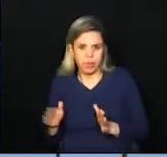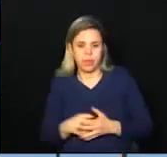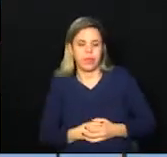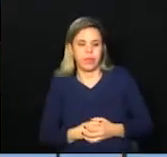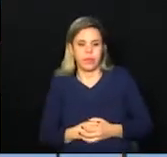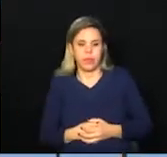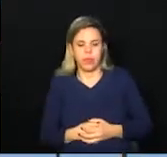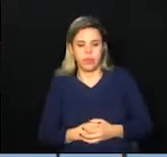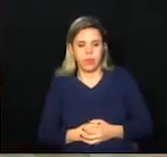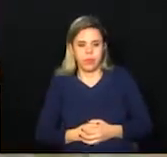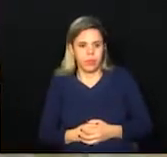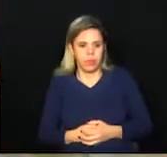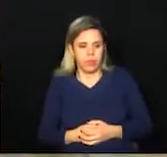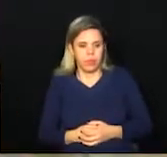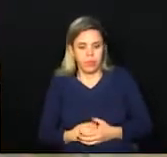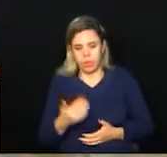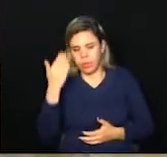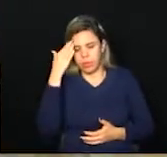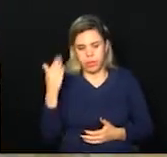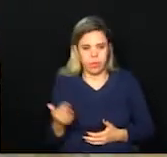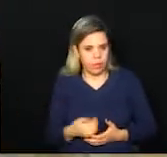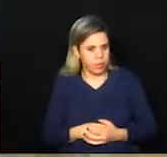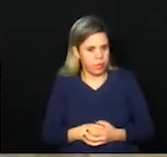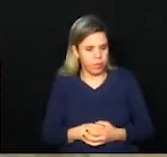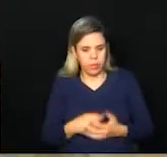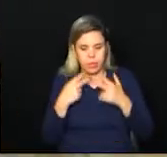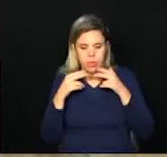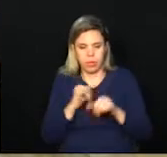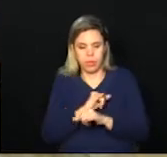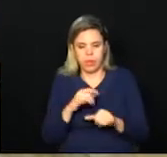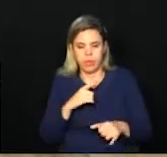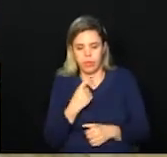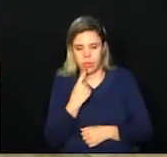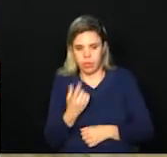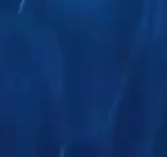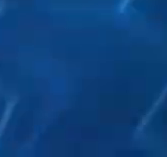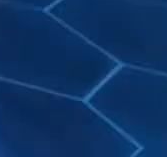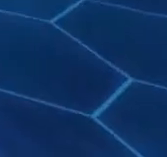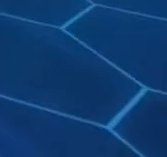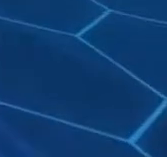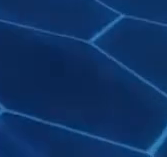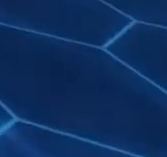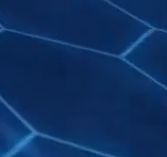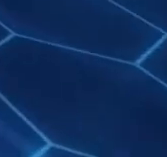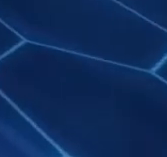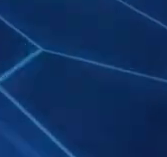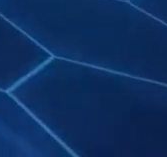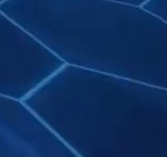desabastecido. Muito obrigado, Minabreu, pelas notícias da metrópole de Campinas.